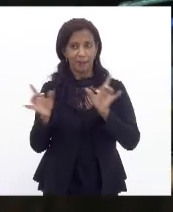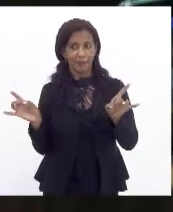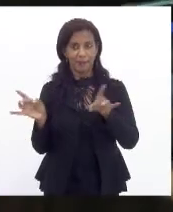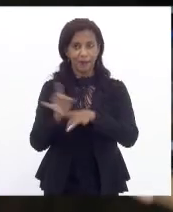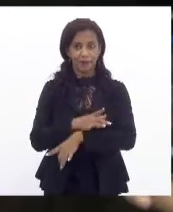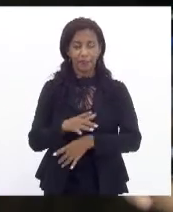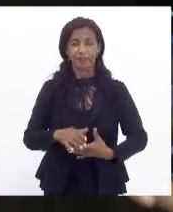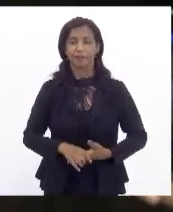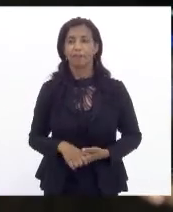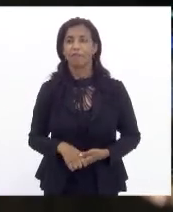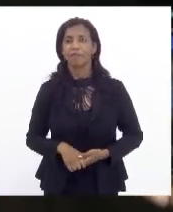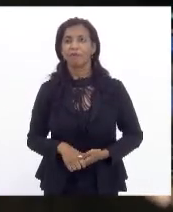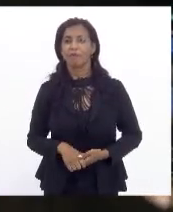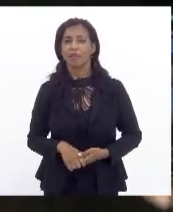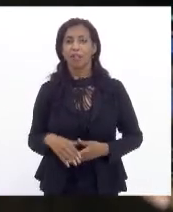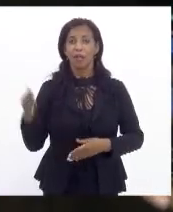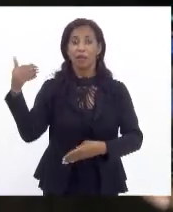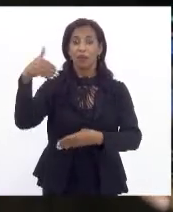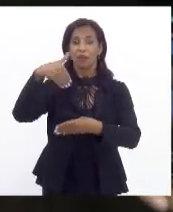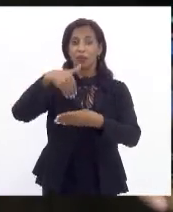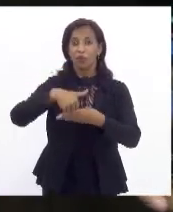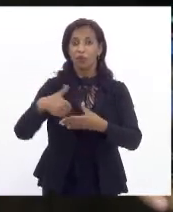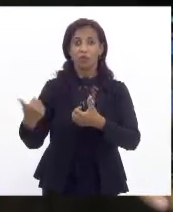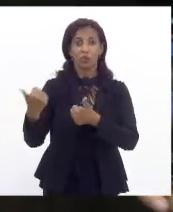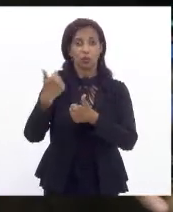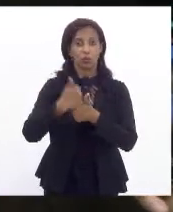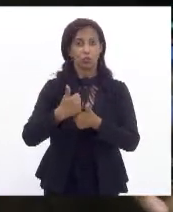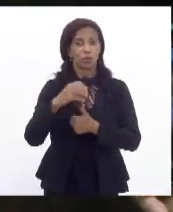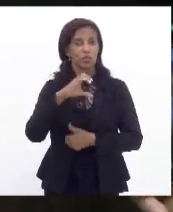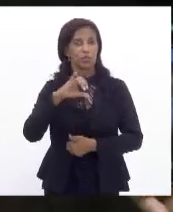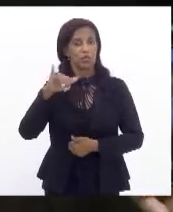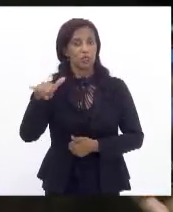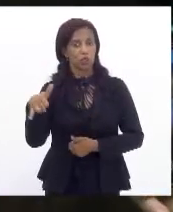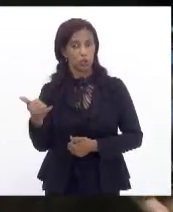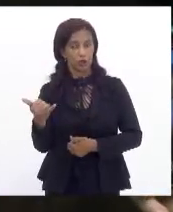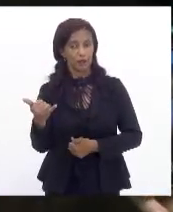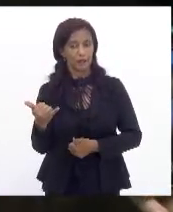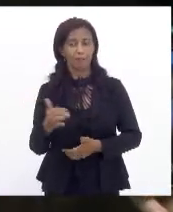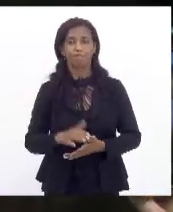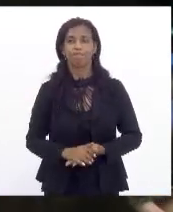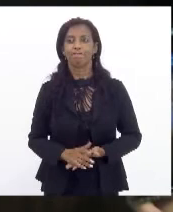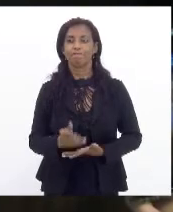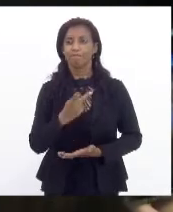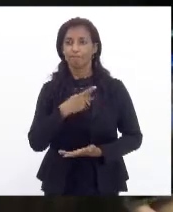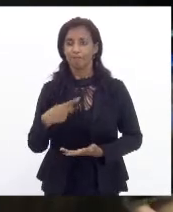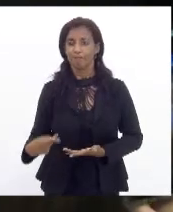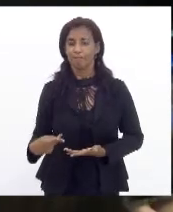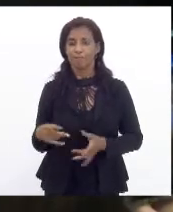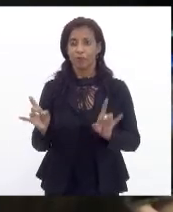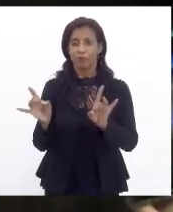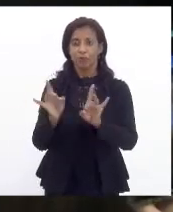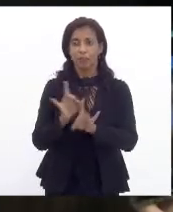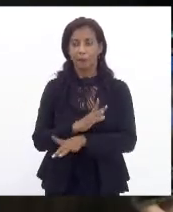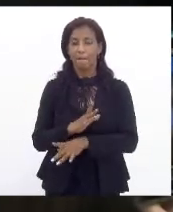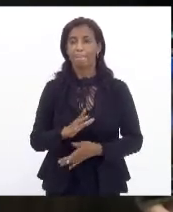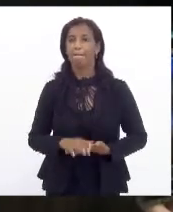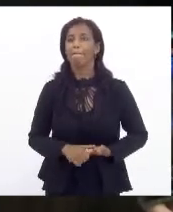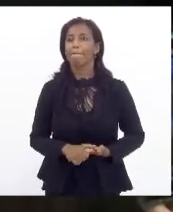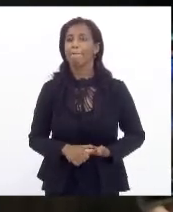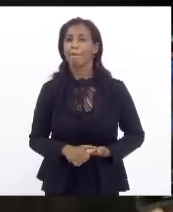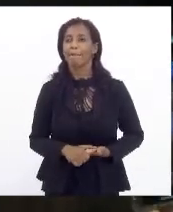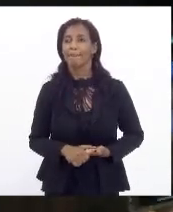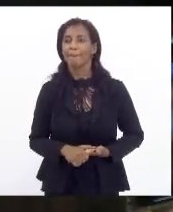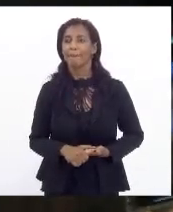emitidos, em votação, substitutivo da CCJ, conforme a final de redação que a presidência já definiu. Se os que aprovam permaneçam como